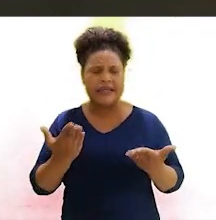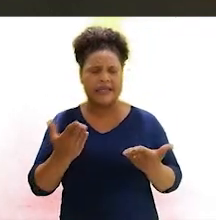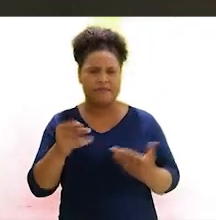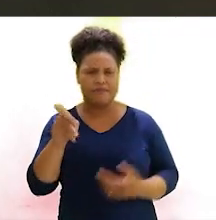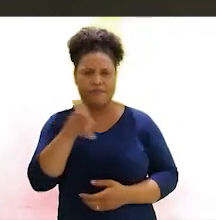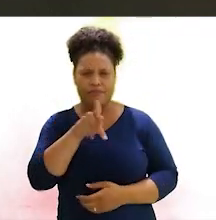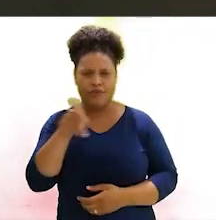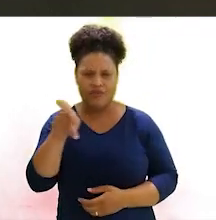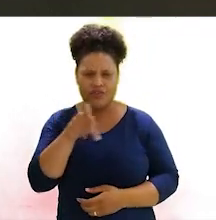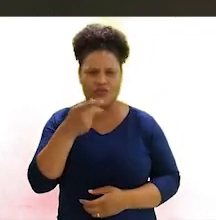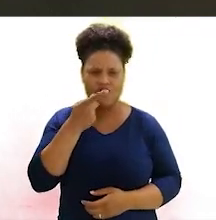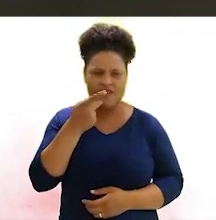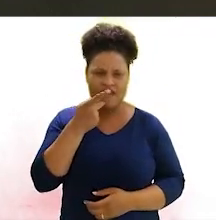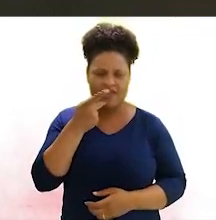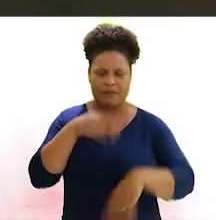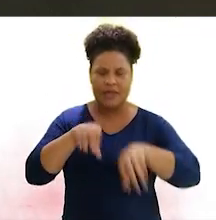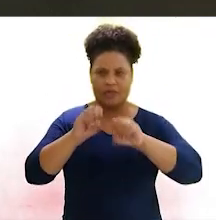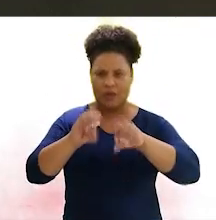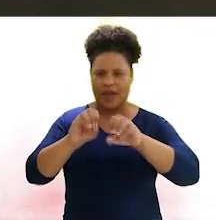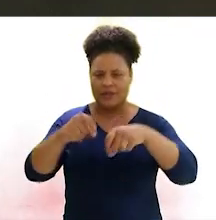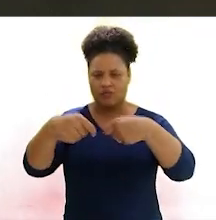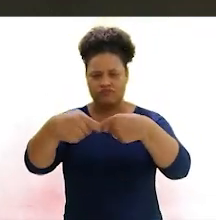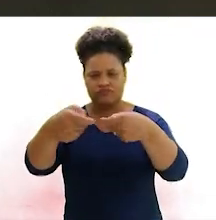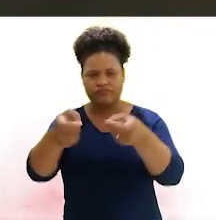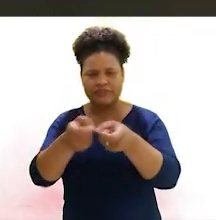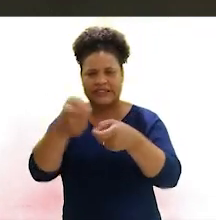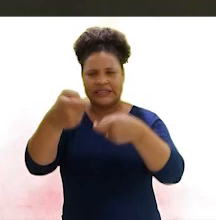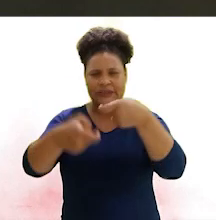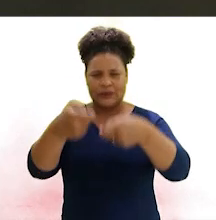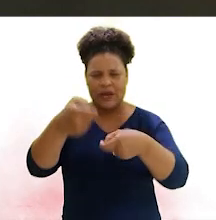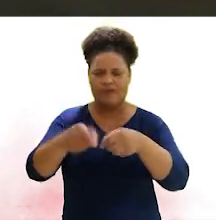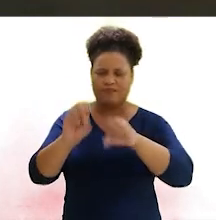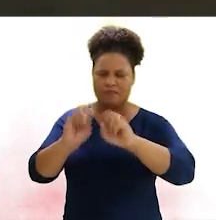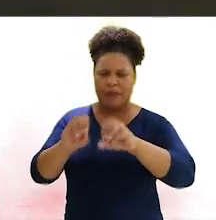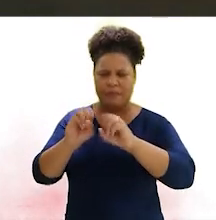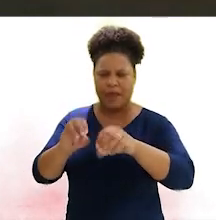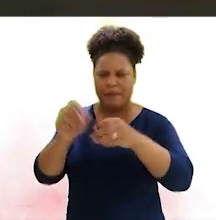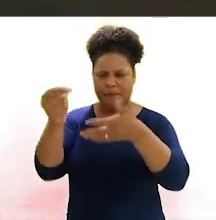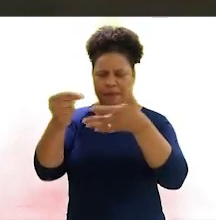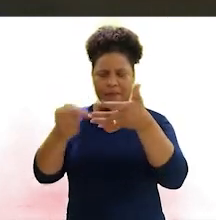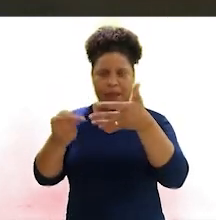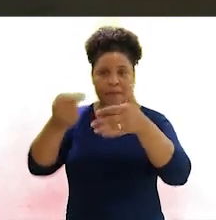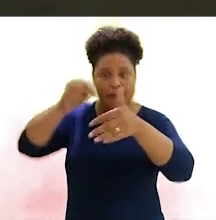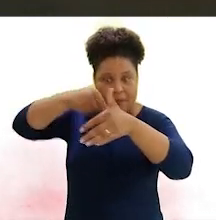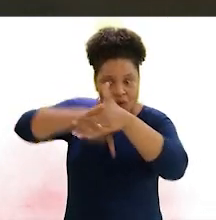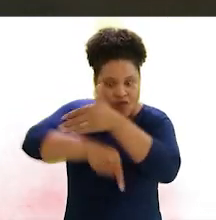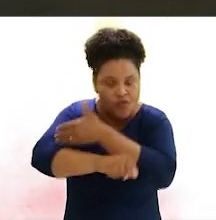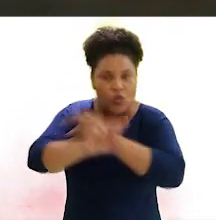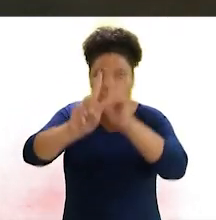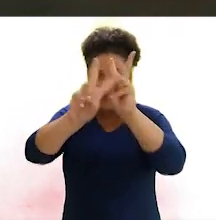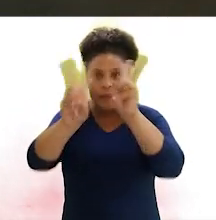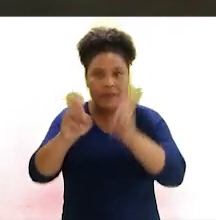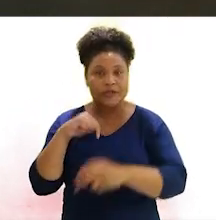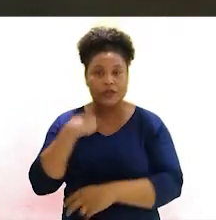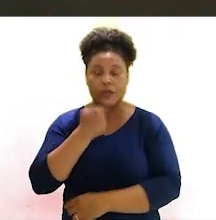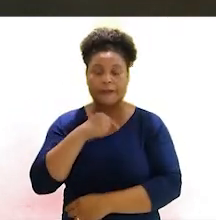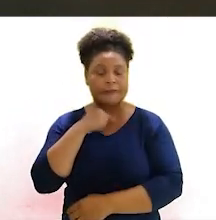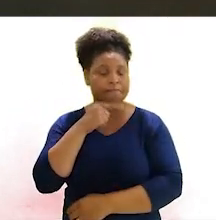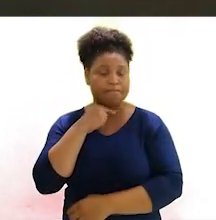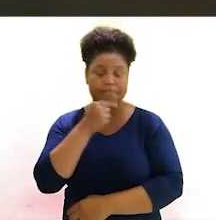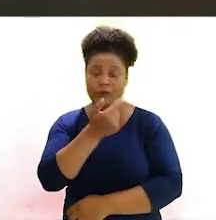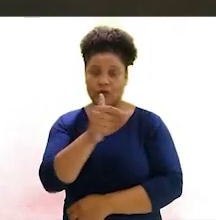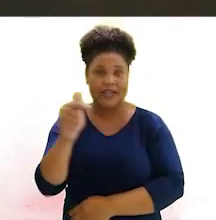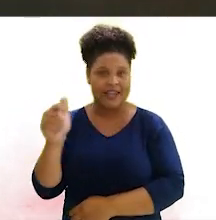né com toda aquela questão de educação sexual mas não tocavam na temática da gente sempre foi uma voz muito ativa Eu sempre gostei de